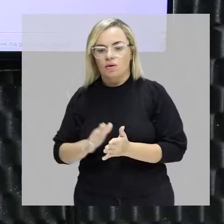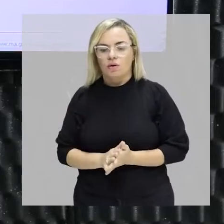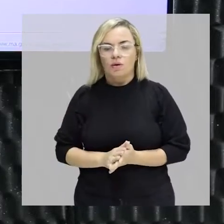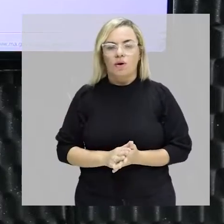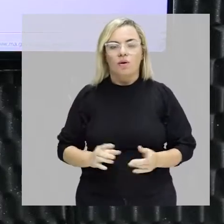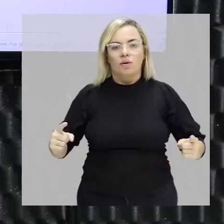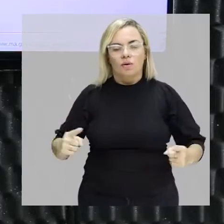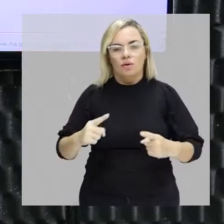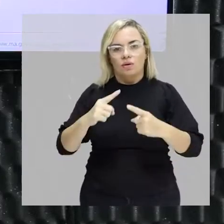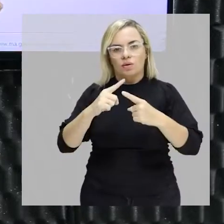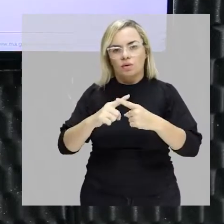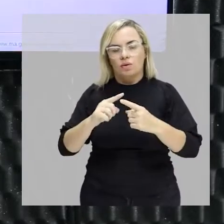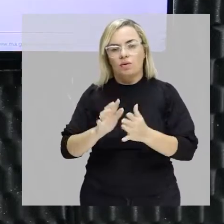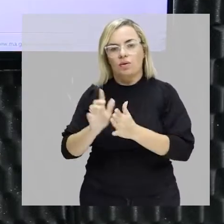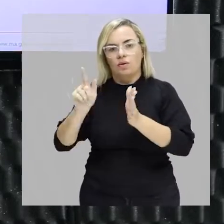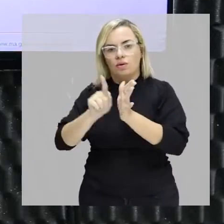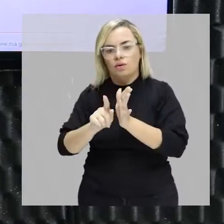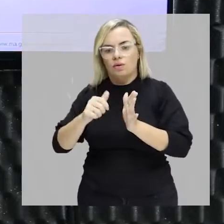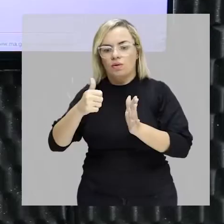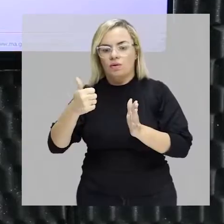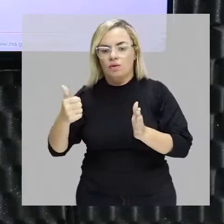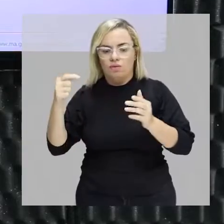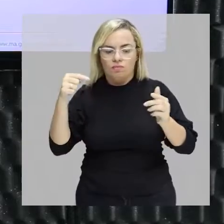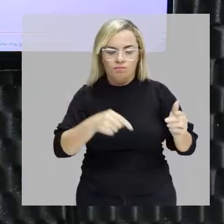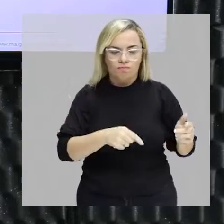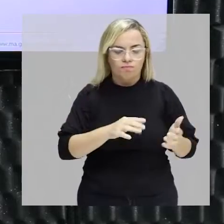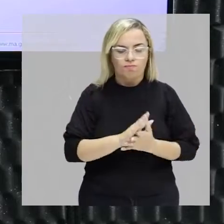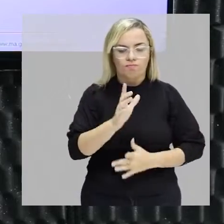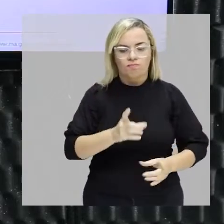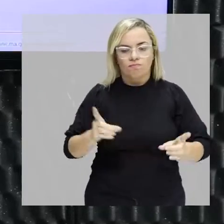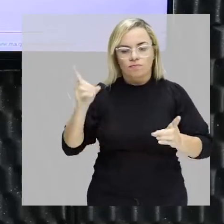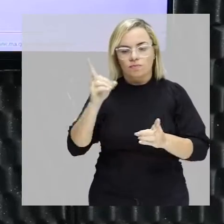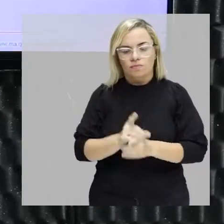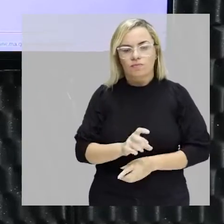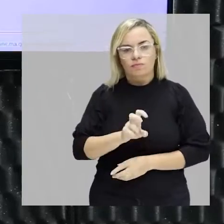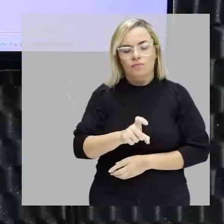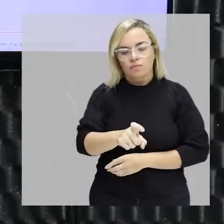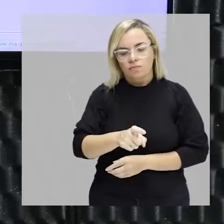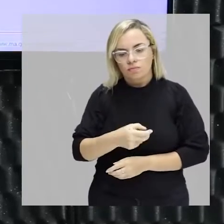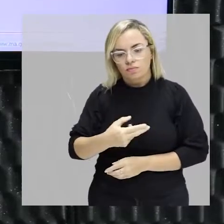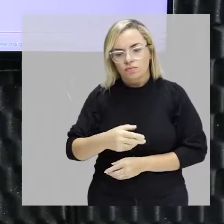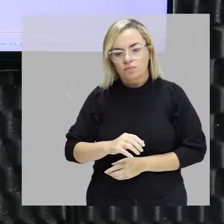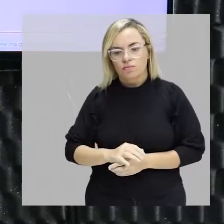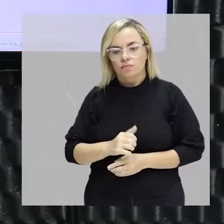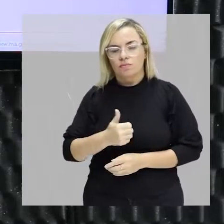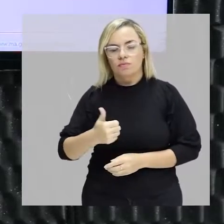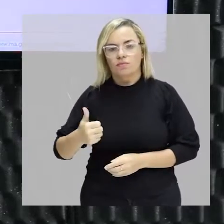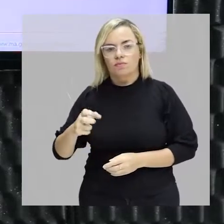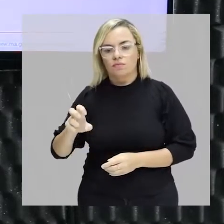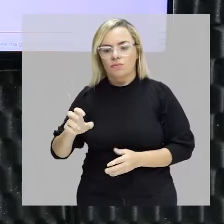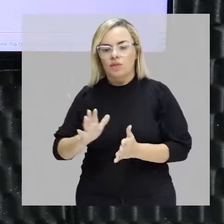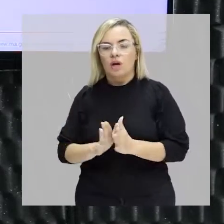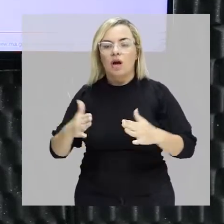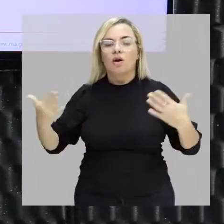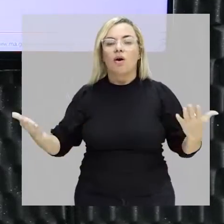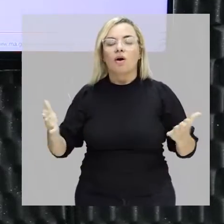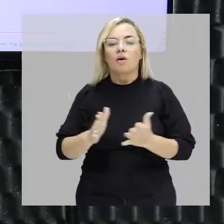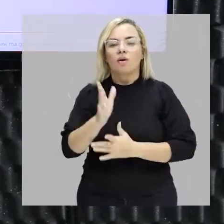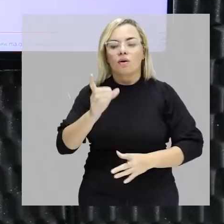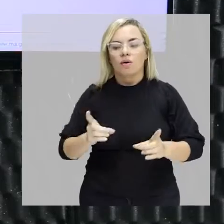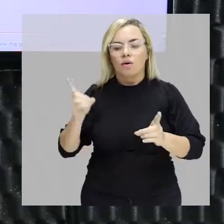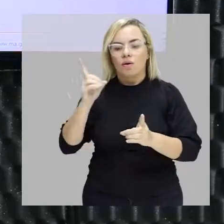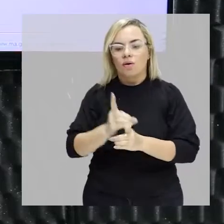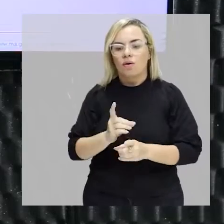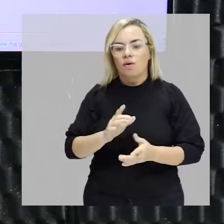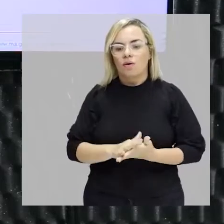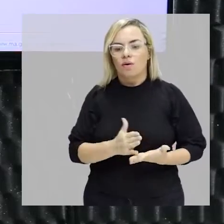Ficou 5x igual a 115. Agora, só descobrindo o x. Como é que eu descubro ele?